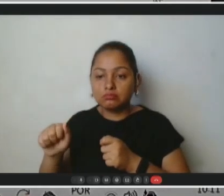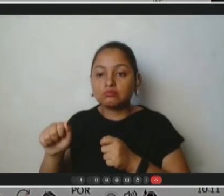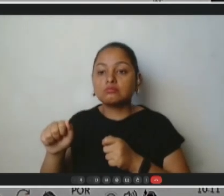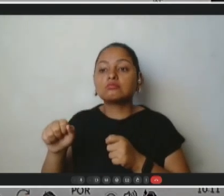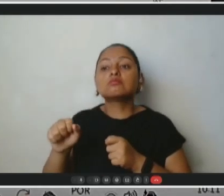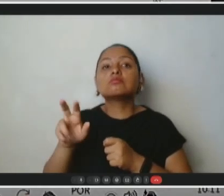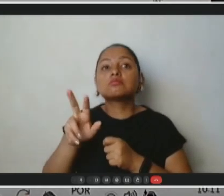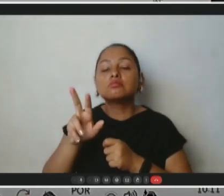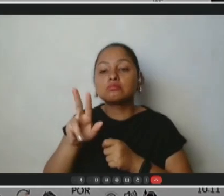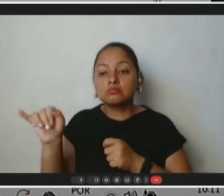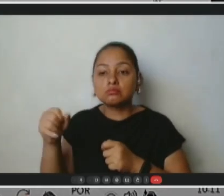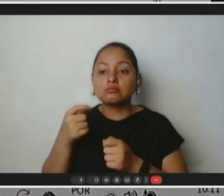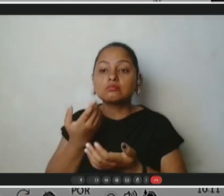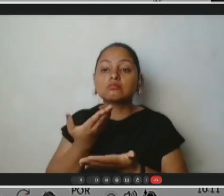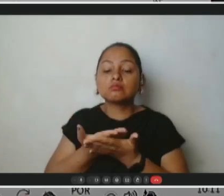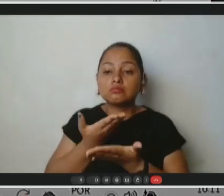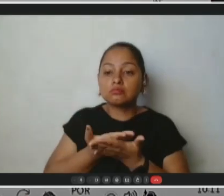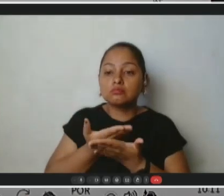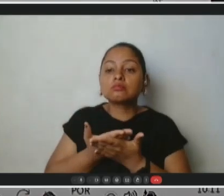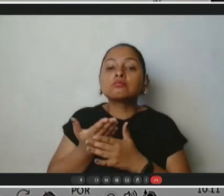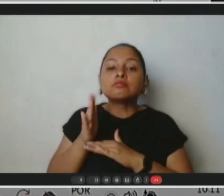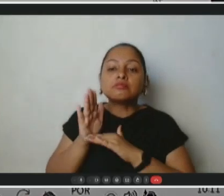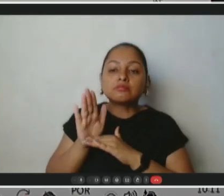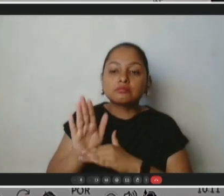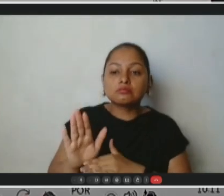estudo do seu impacto orçamentário e